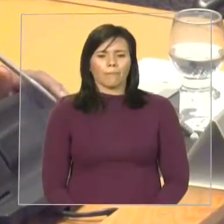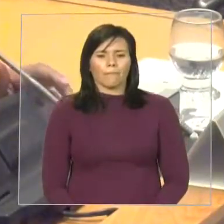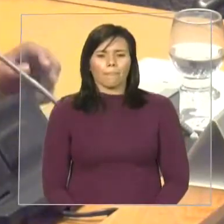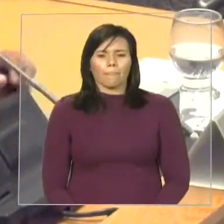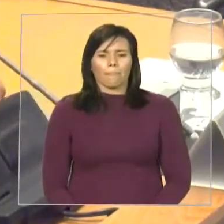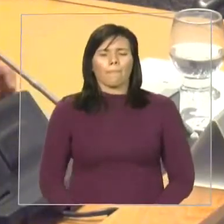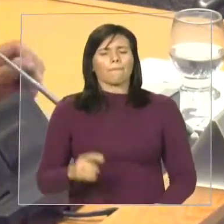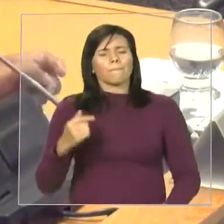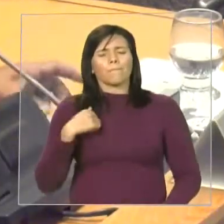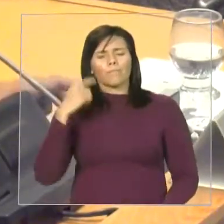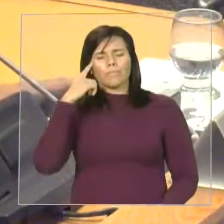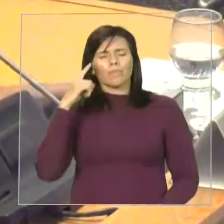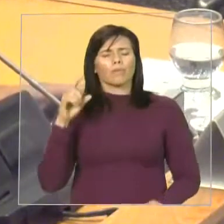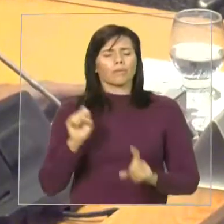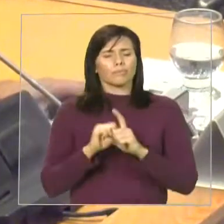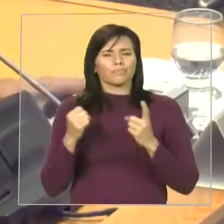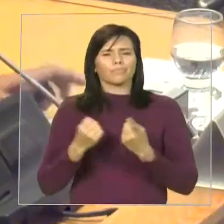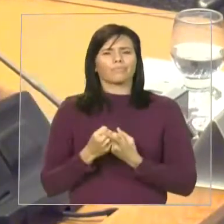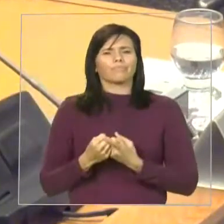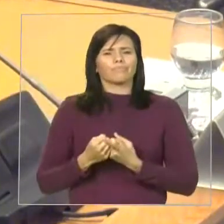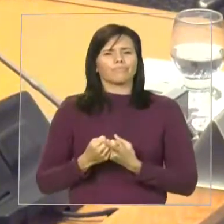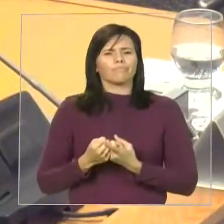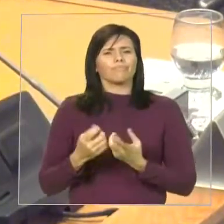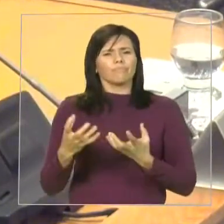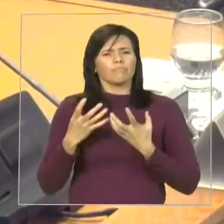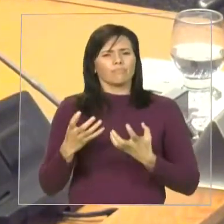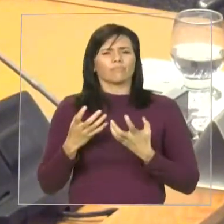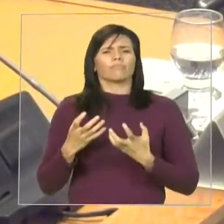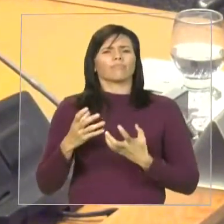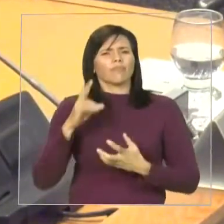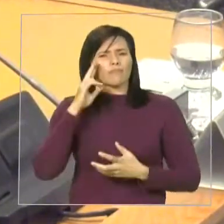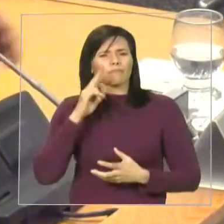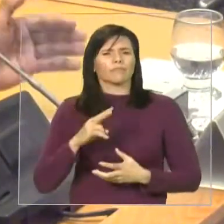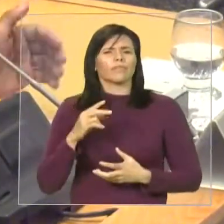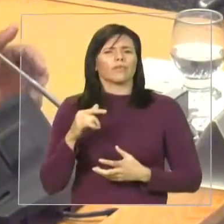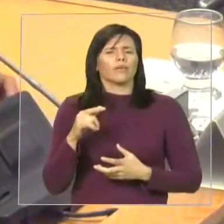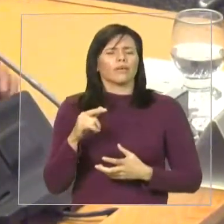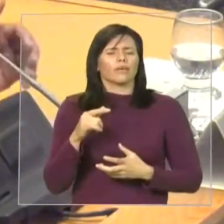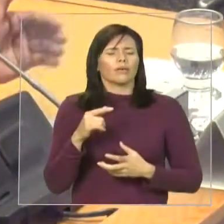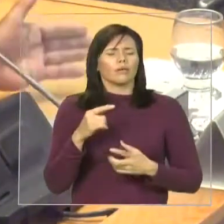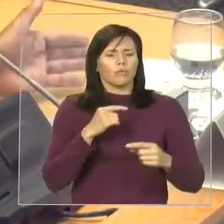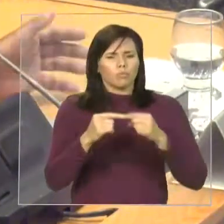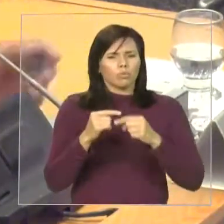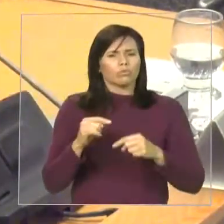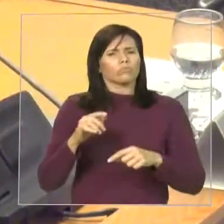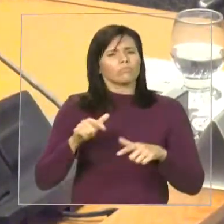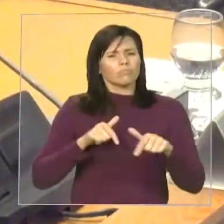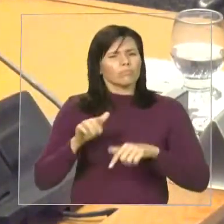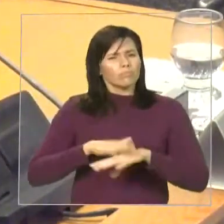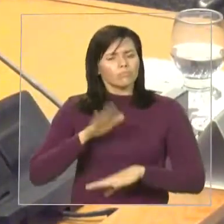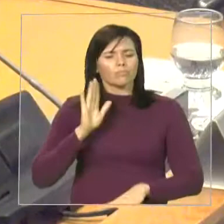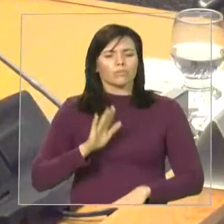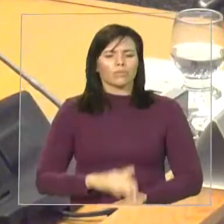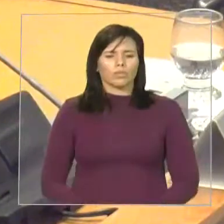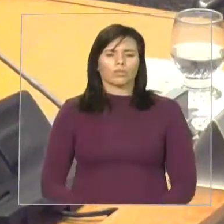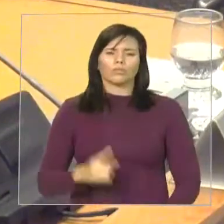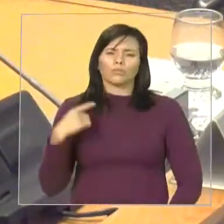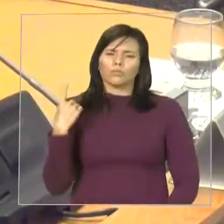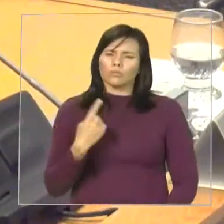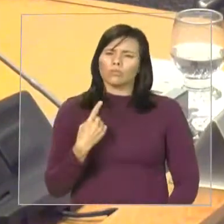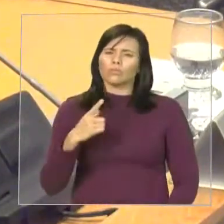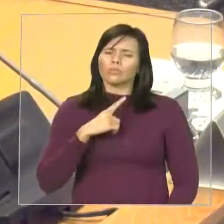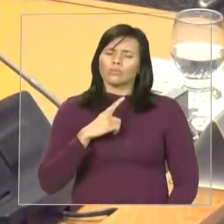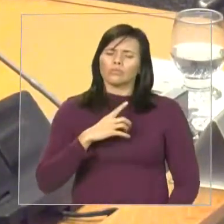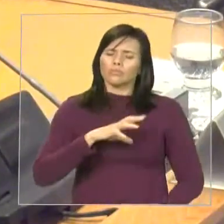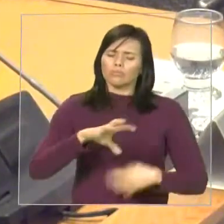espera muito mais da classe política. Hoje nós vivemos uma crise financeira, crise econômica,